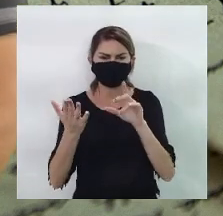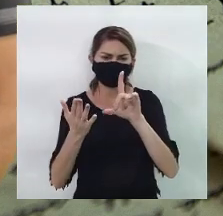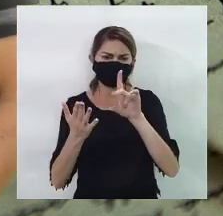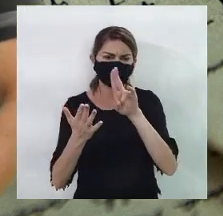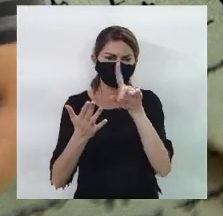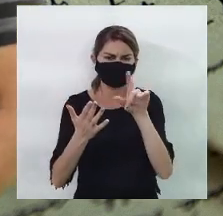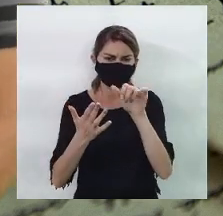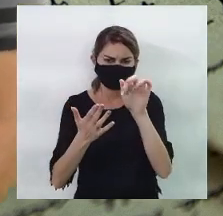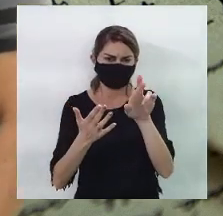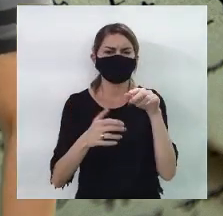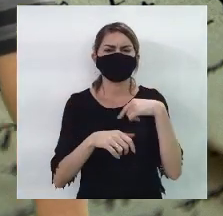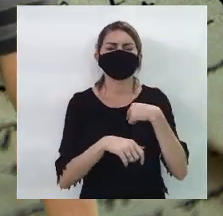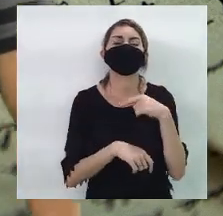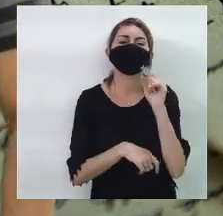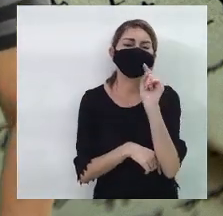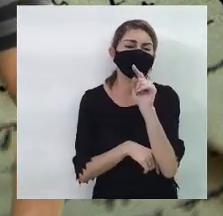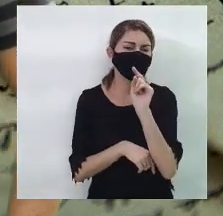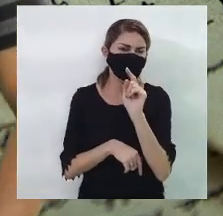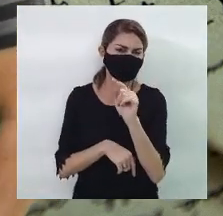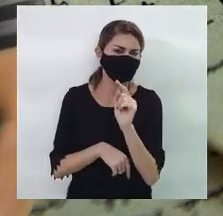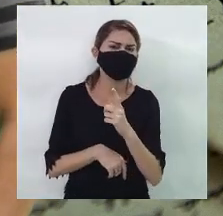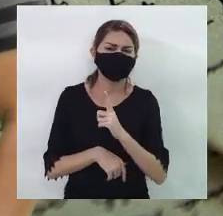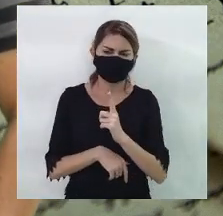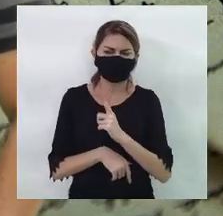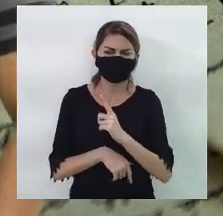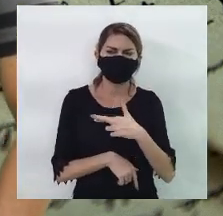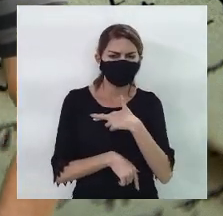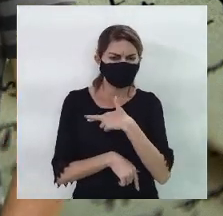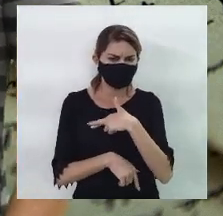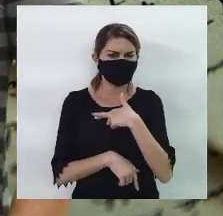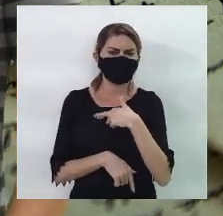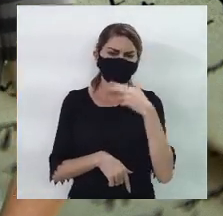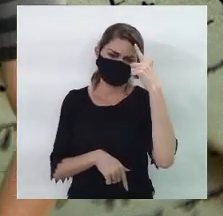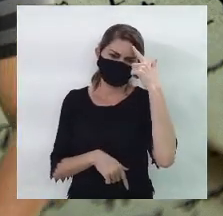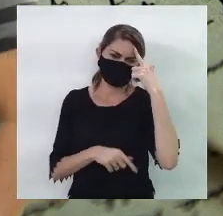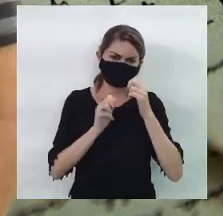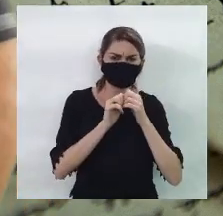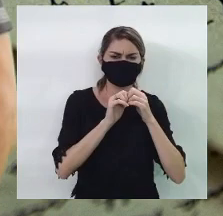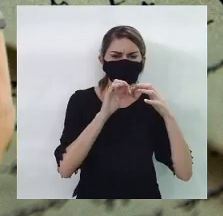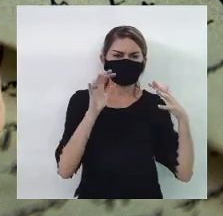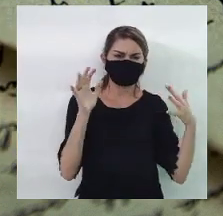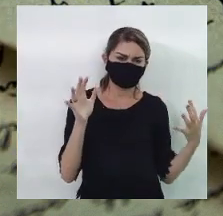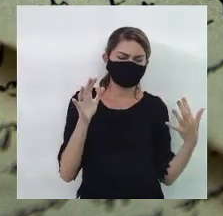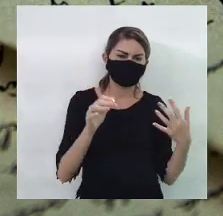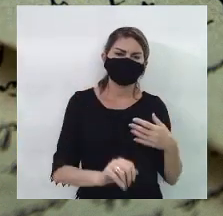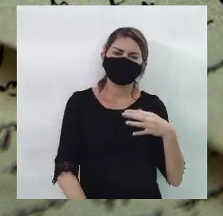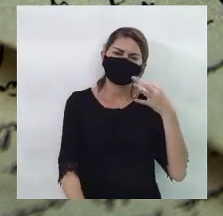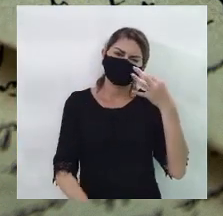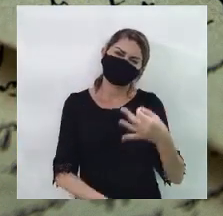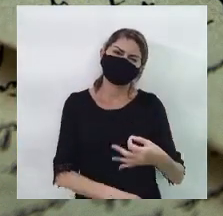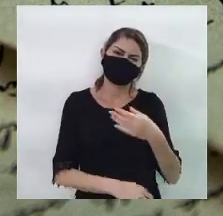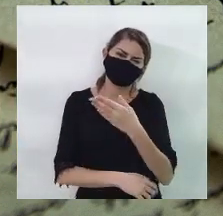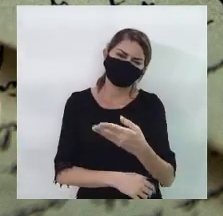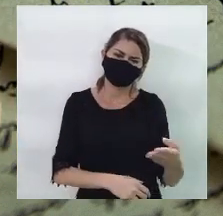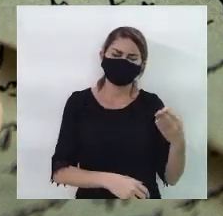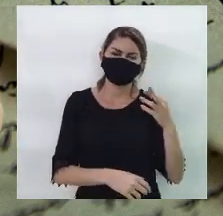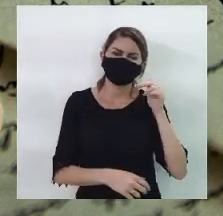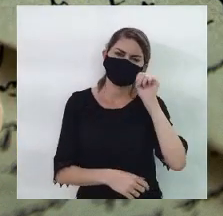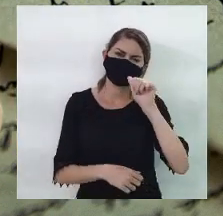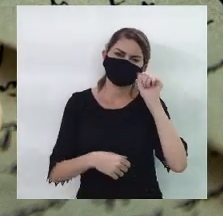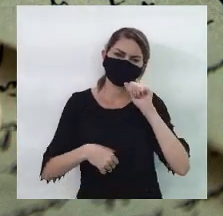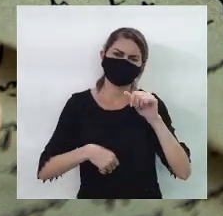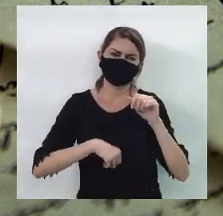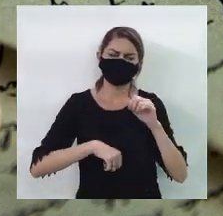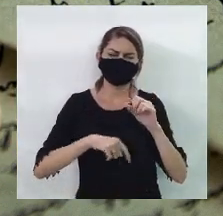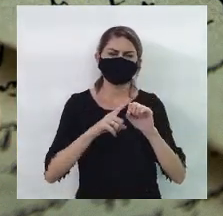salientar o seguinte: no caso da professora Luzilar, que nós temos esse romance ideológico aqui, é justamente a relação da mulher